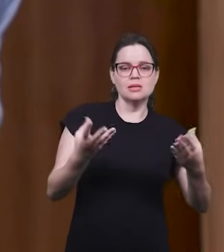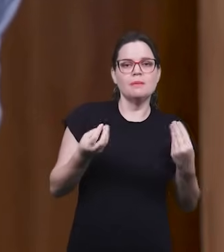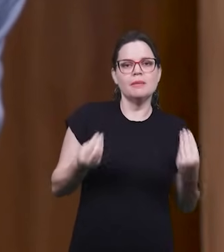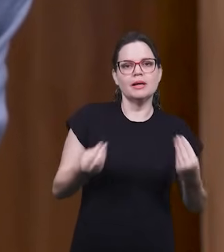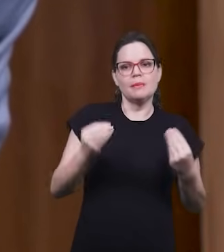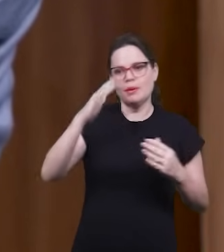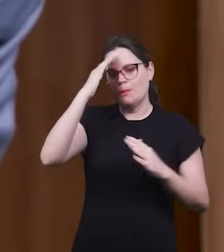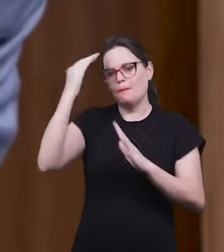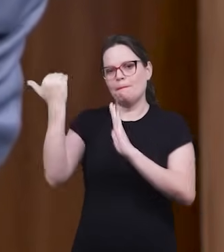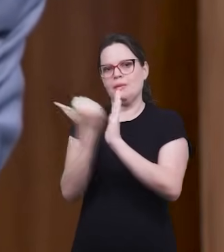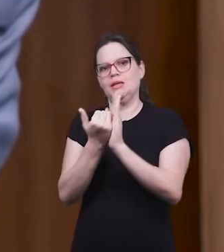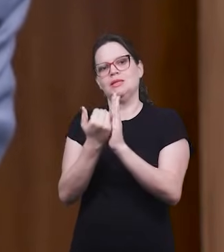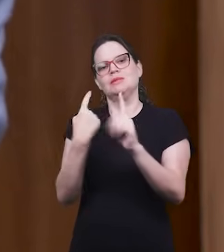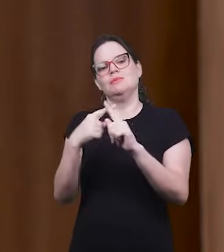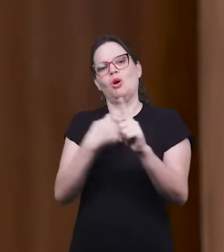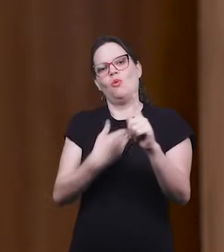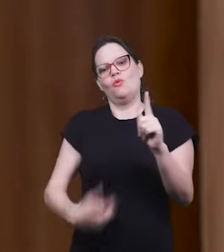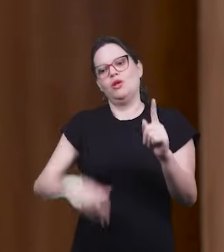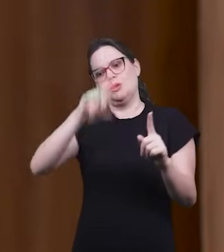atender